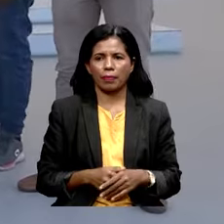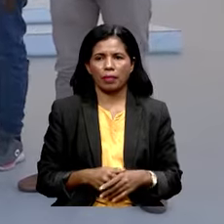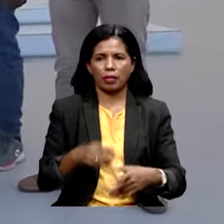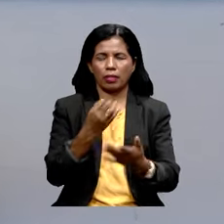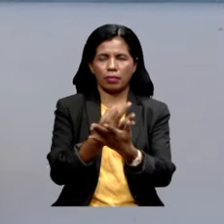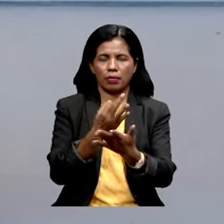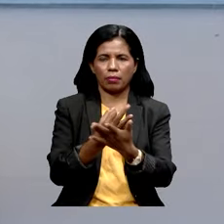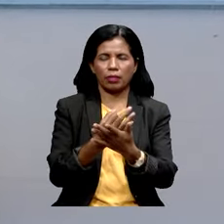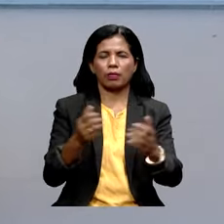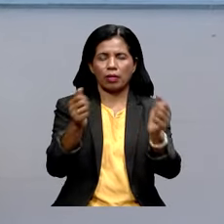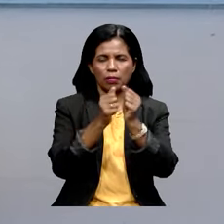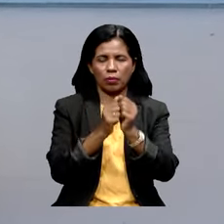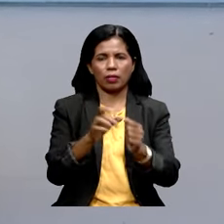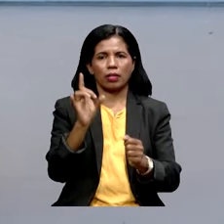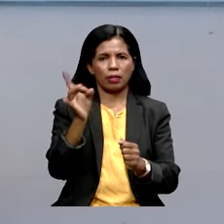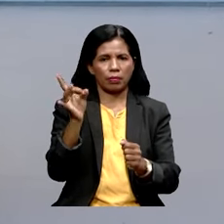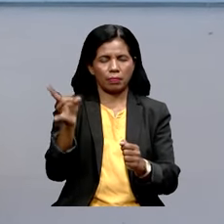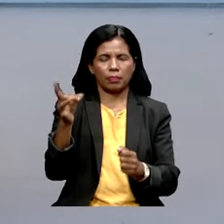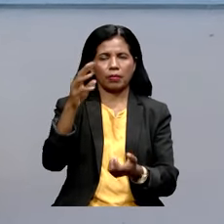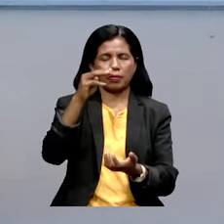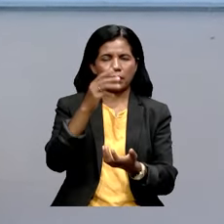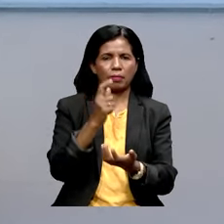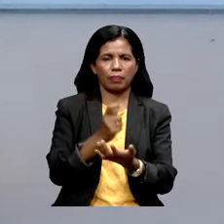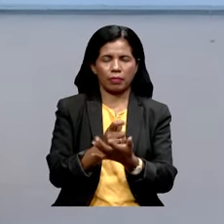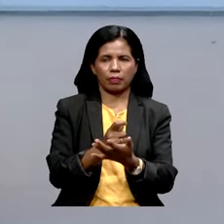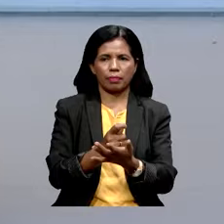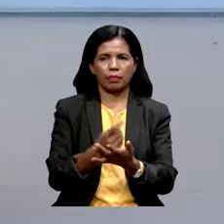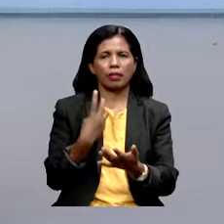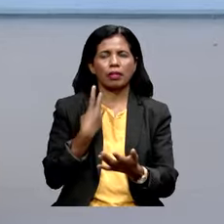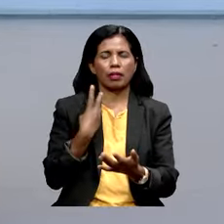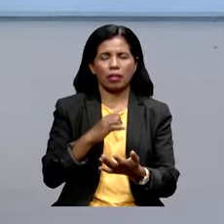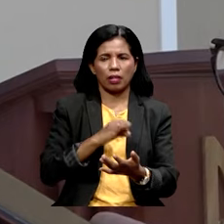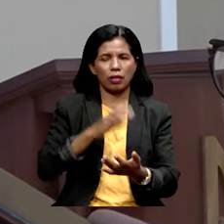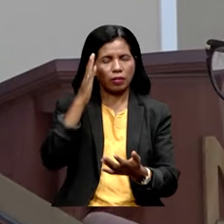Orçamento há muito com altar nebe haula da uca hatenelos ida há um nem ida cal